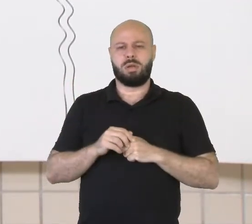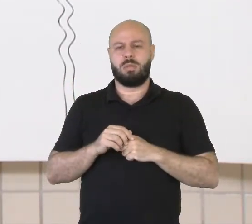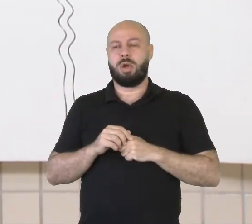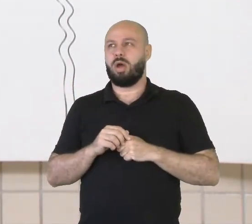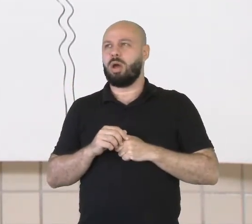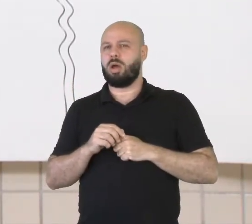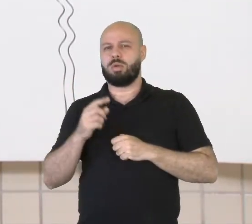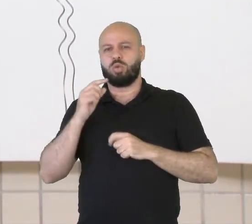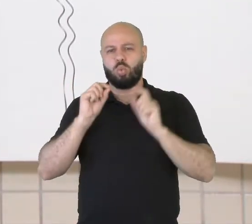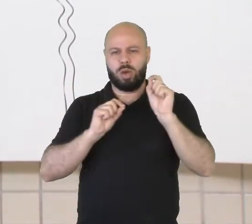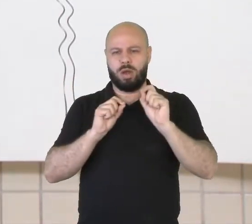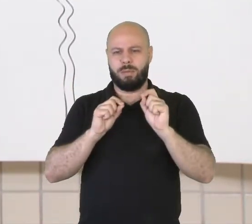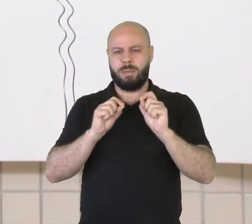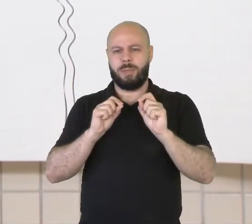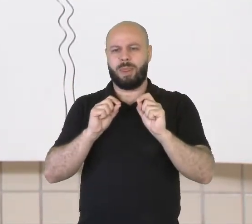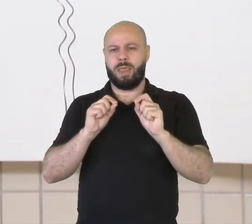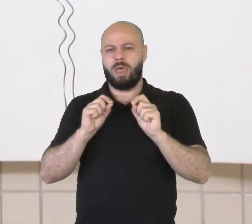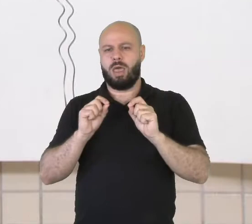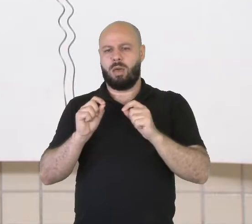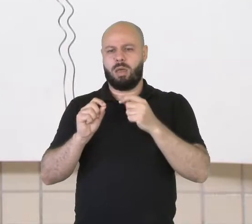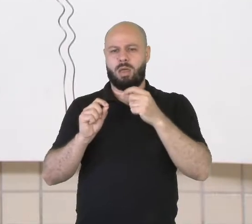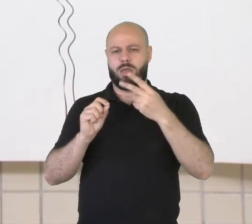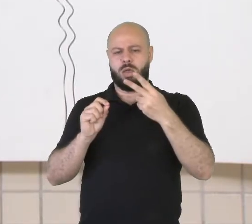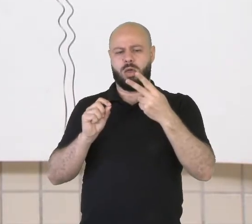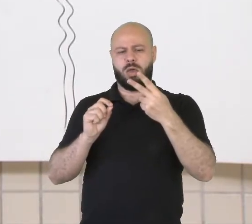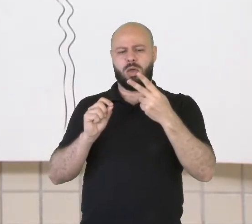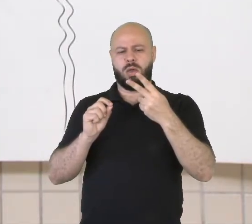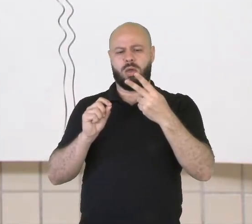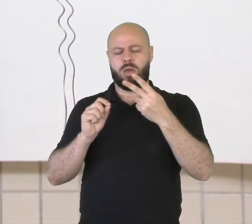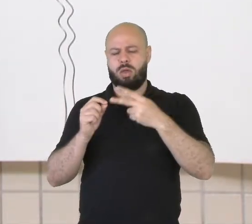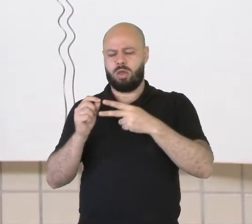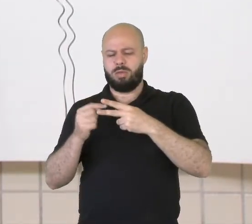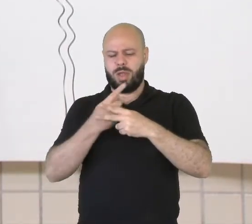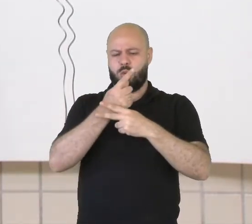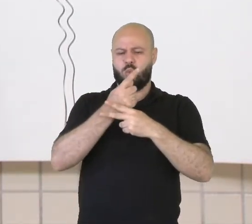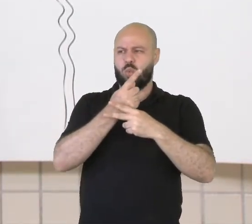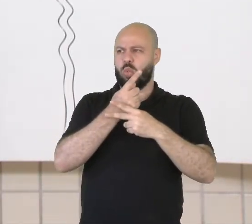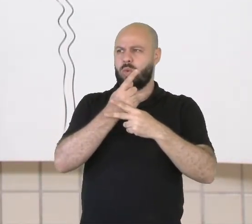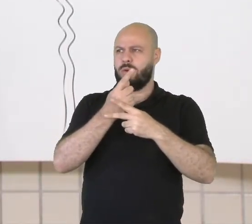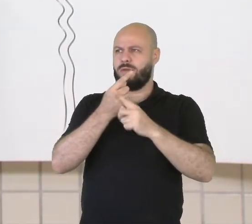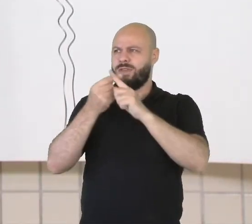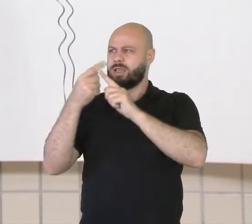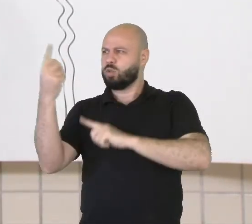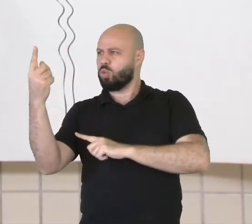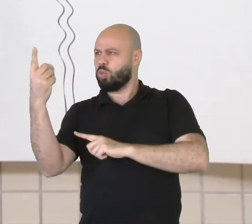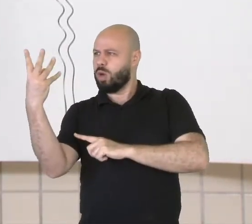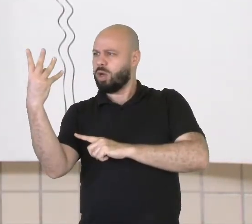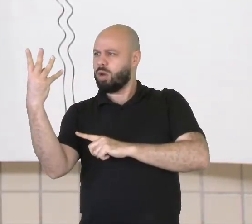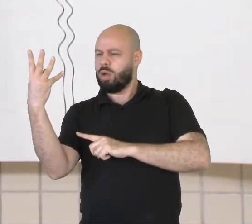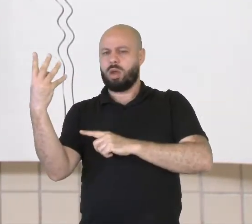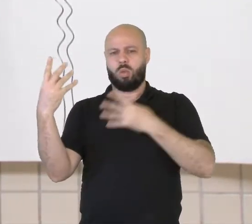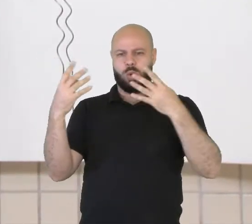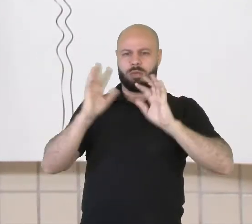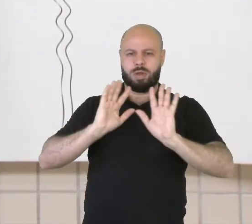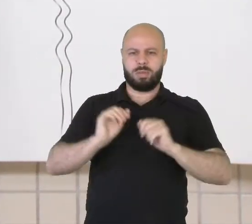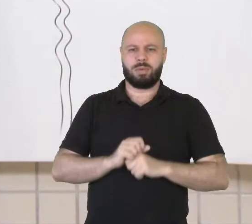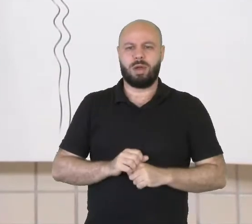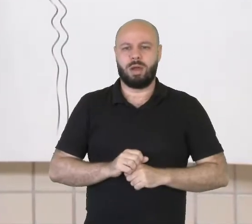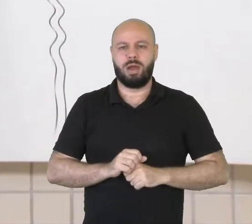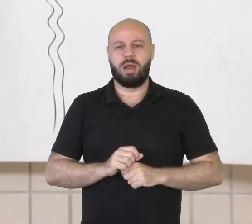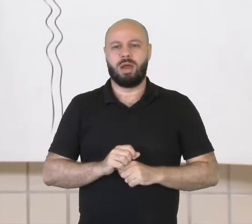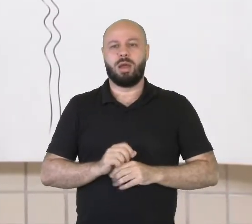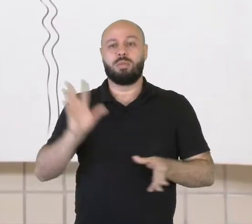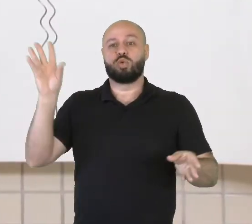de fora, 1 vezes 4 são 4. E aqui eu posso aplicar a primeira propriedade, que